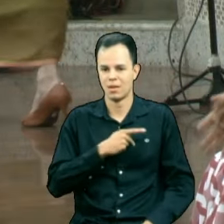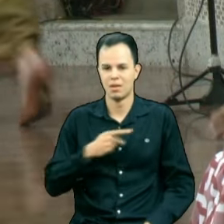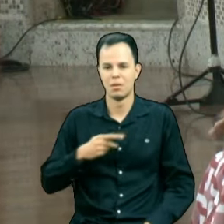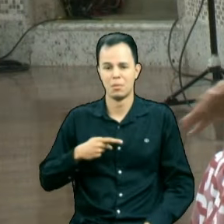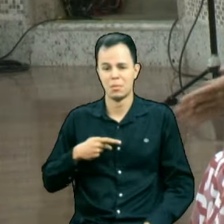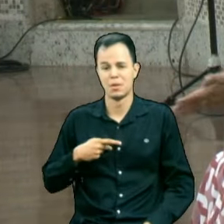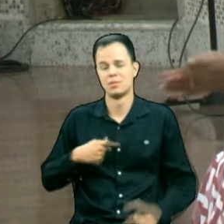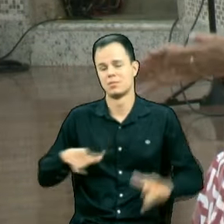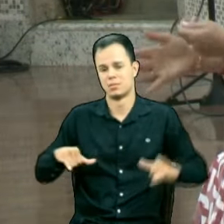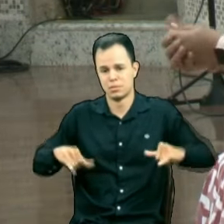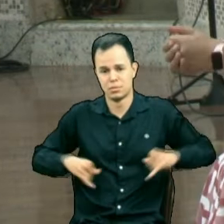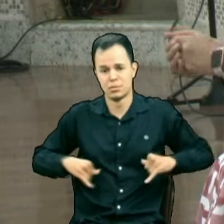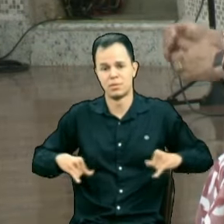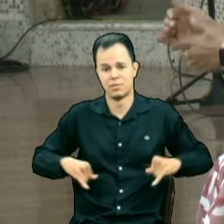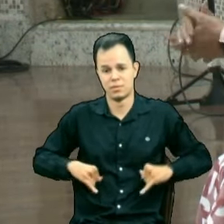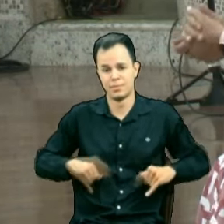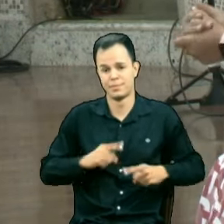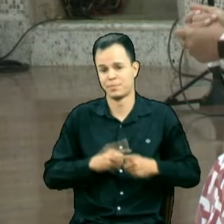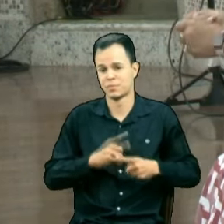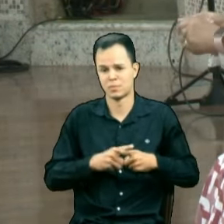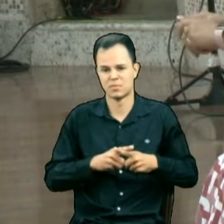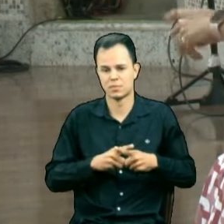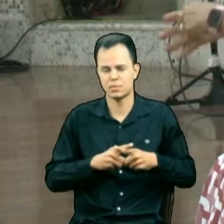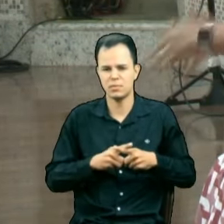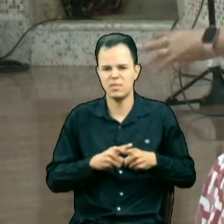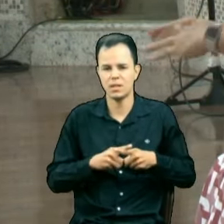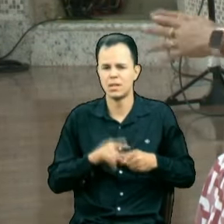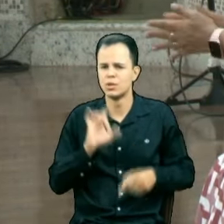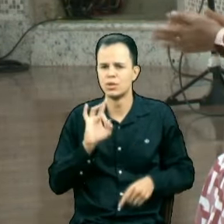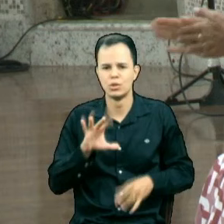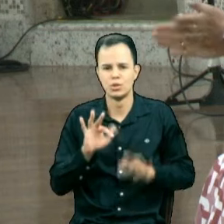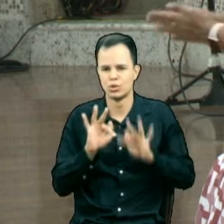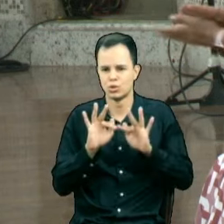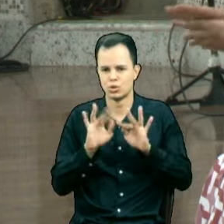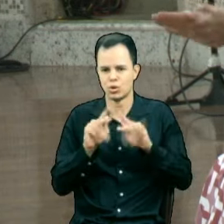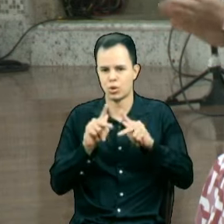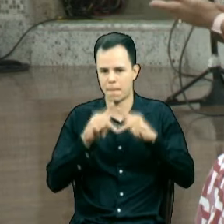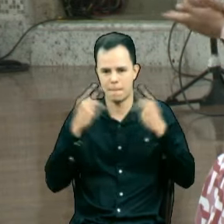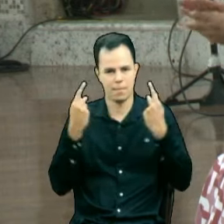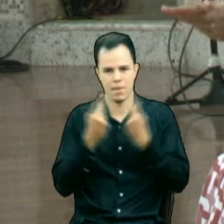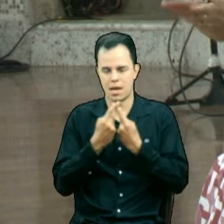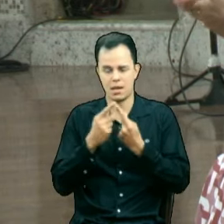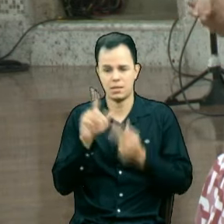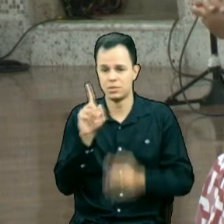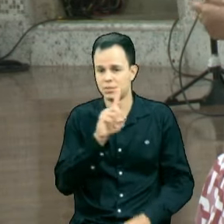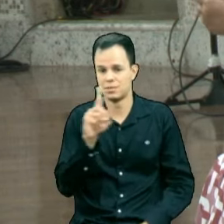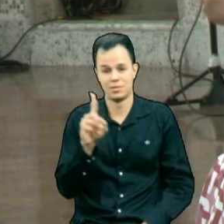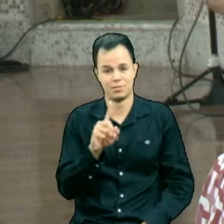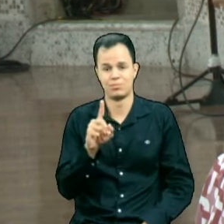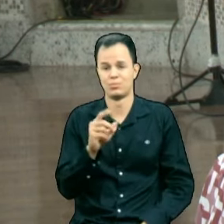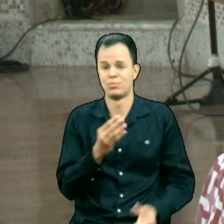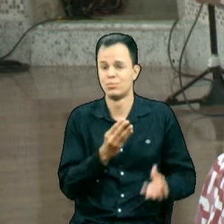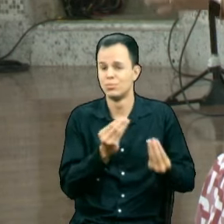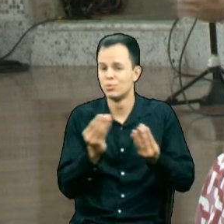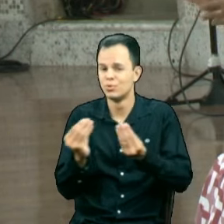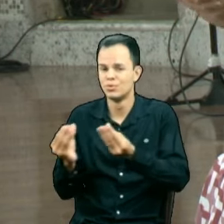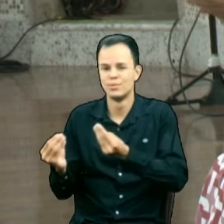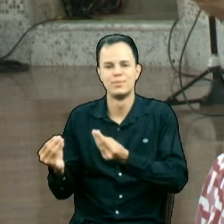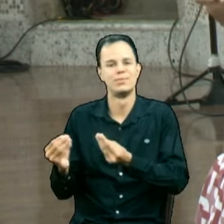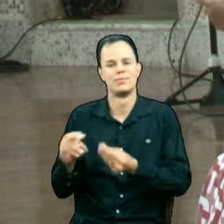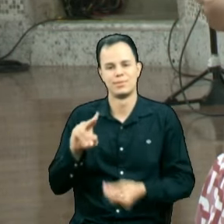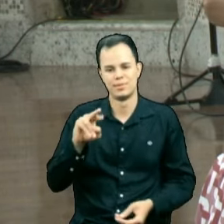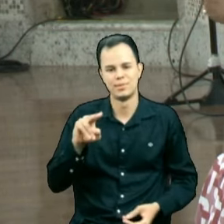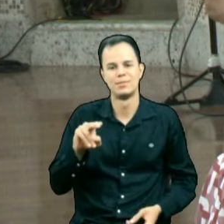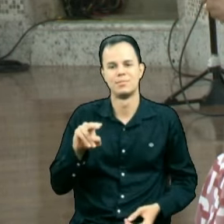que eu não sou um parente seu são centenas irmãos né da igreja aí